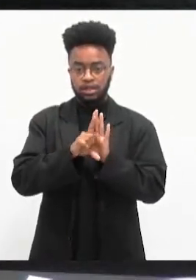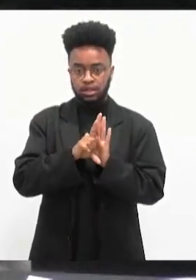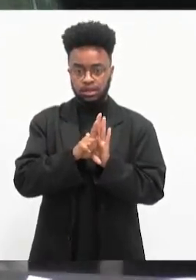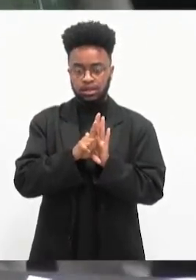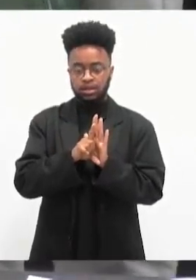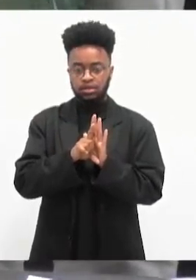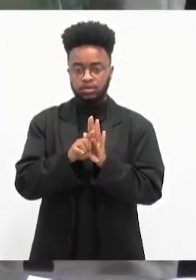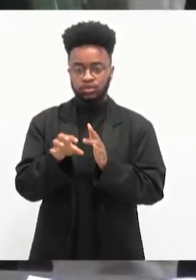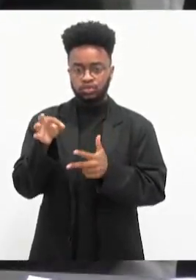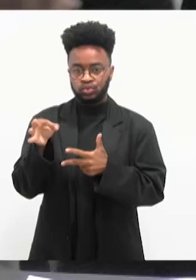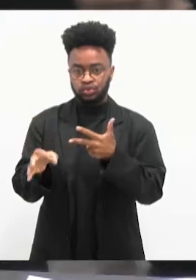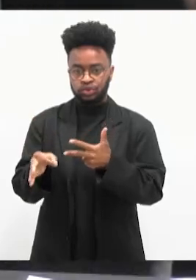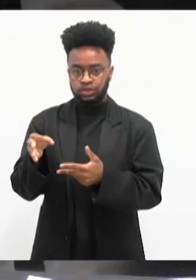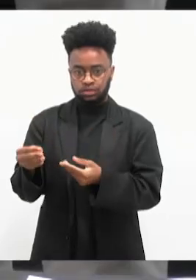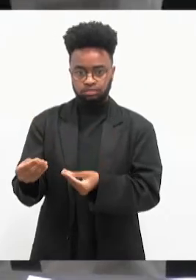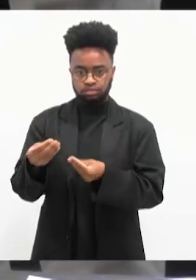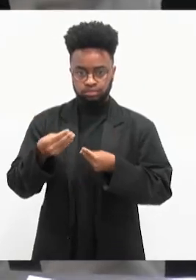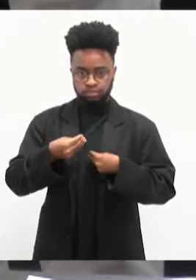do Judiciário,